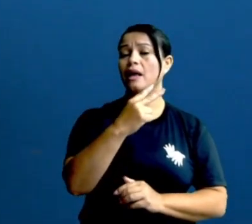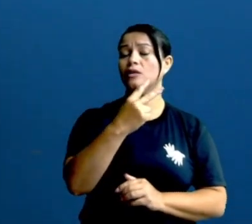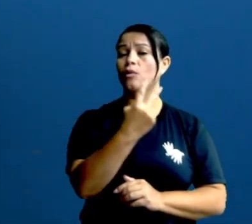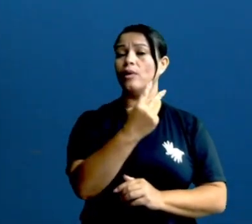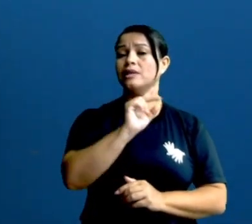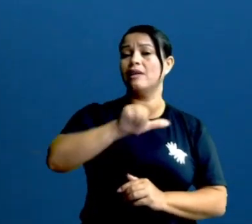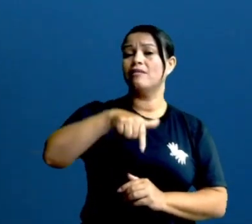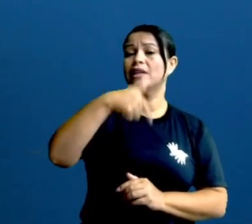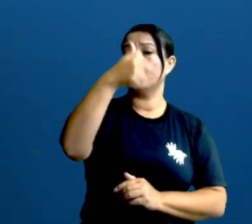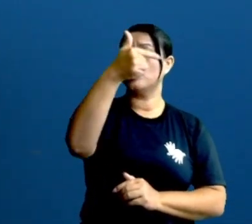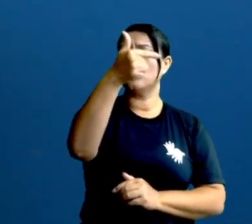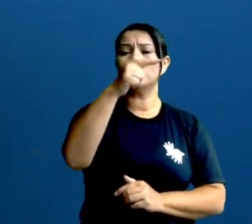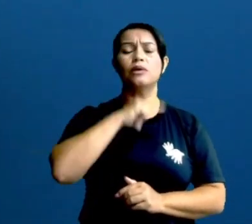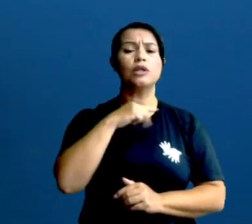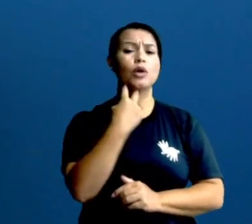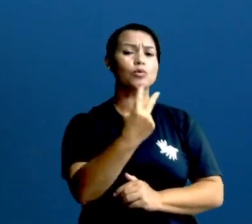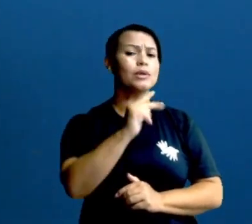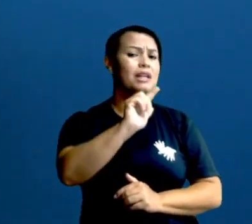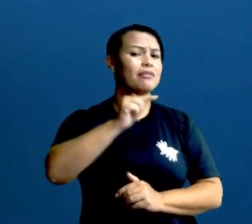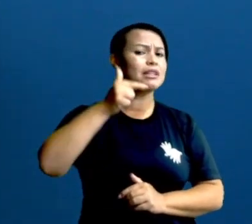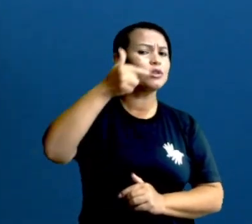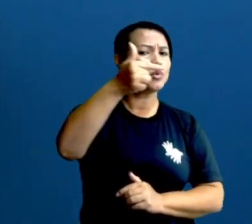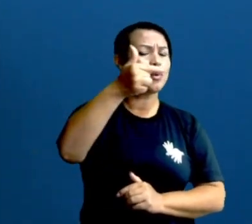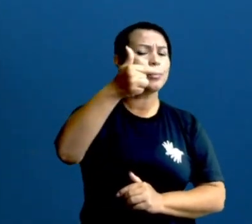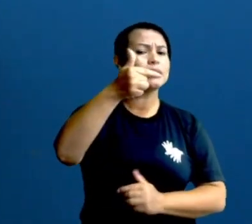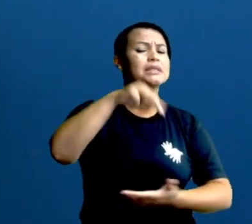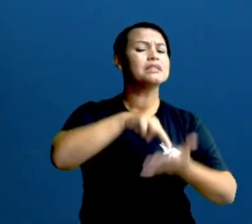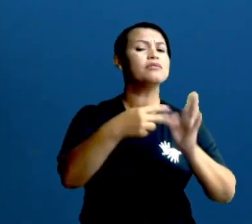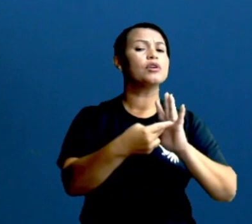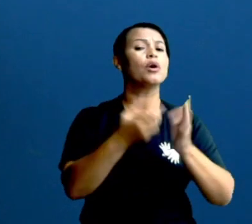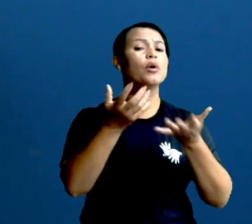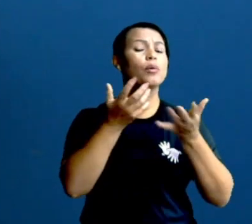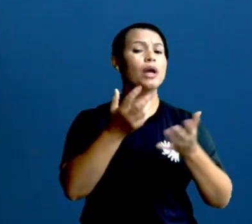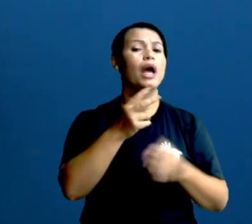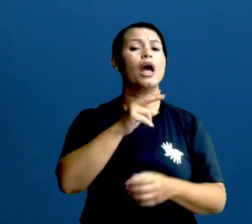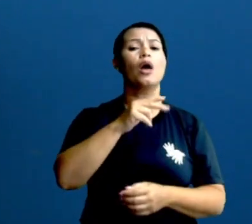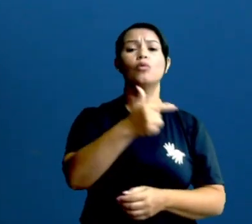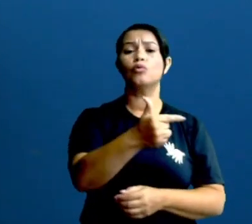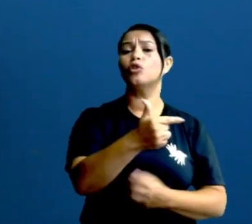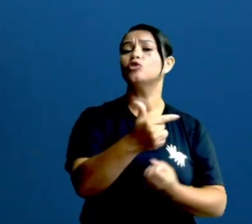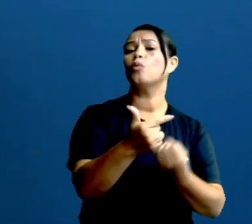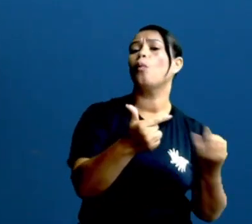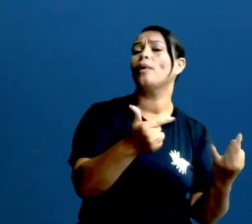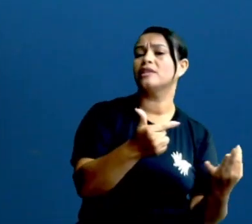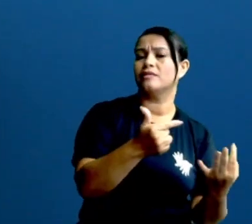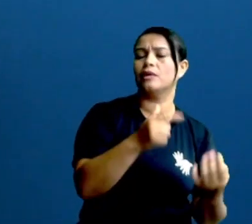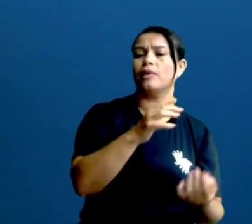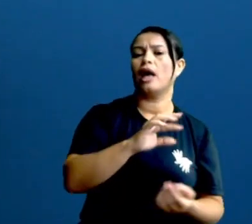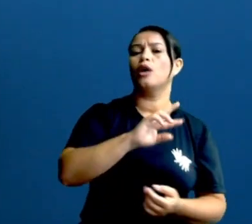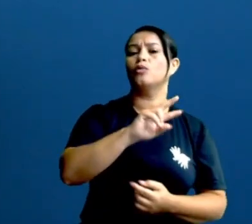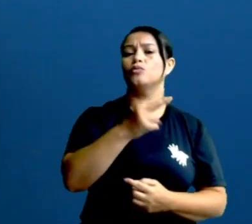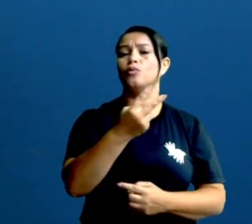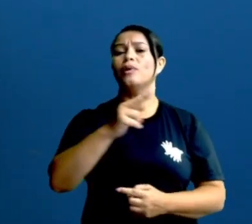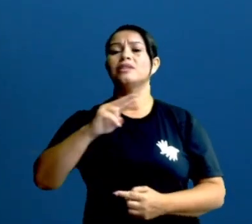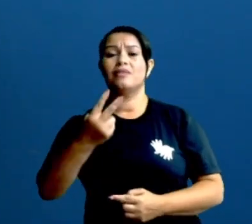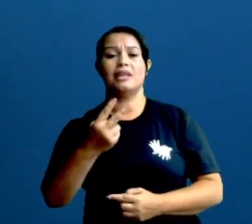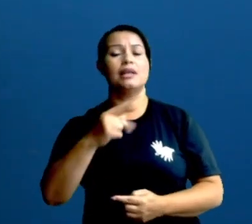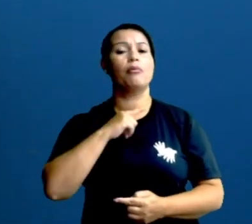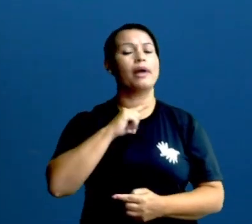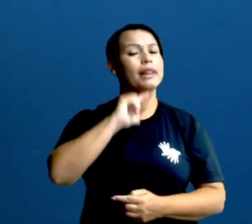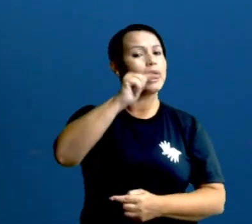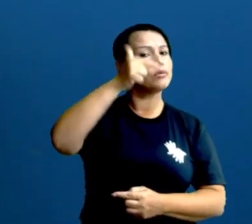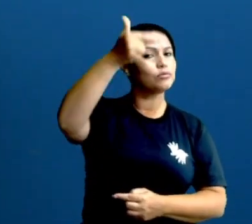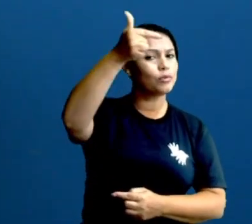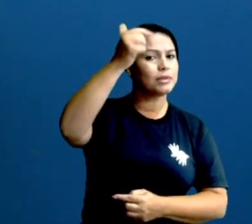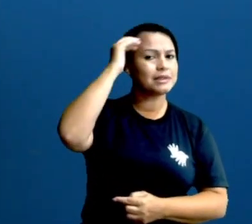2, ou seja, se eu tenho 2 elevado a 2, então eu vou querer o 2 quantas vezes? 2 vezes, né? Isso porque o meu expoente lá